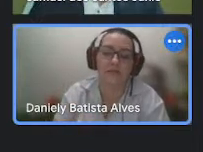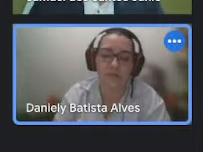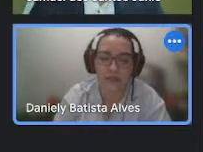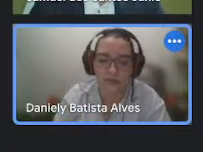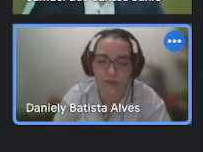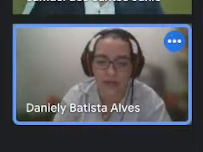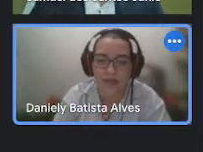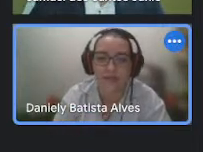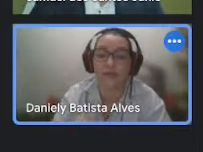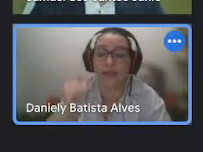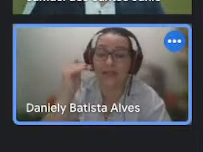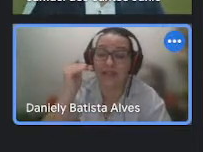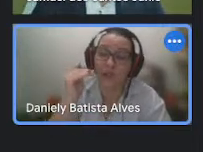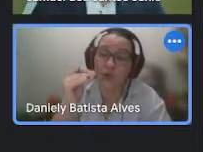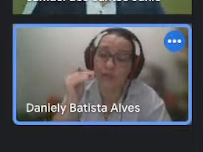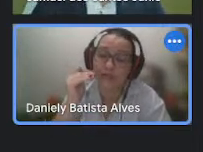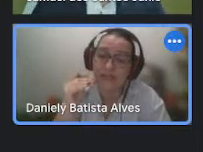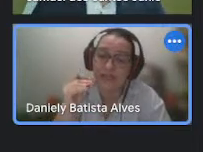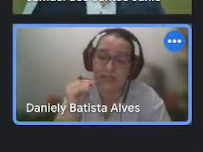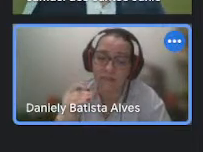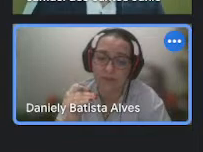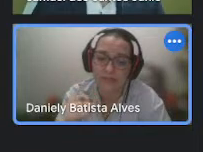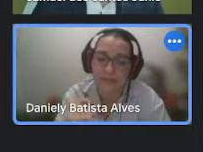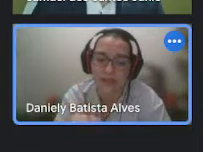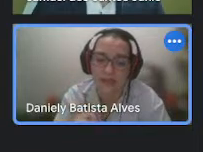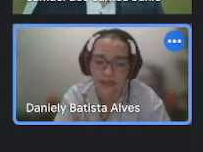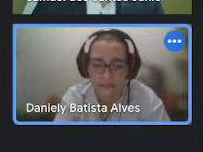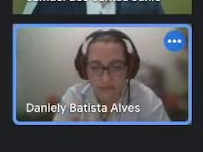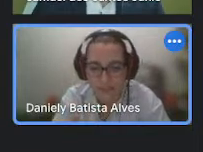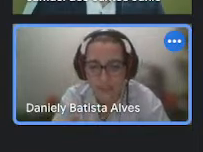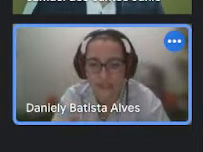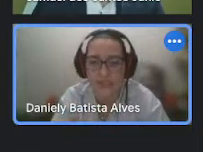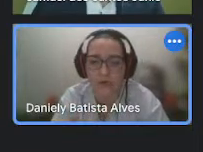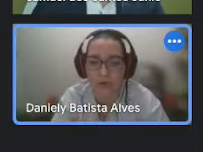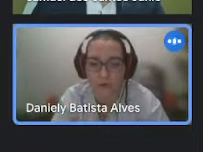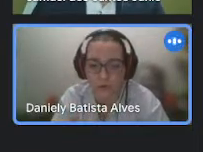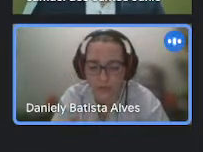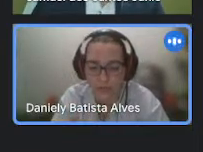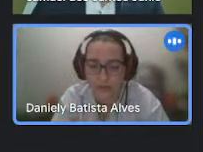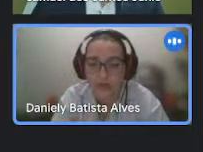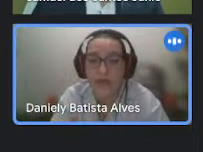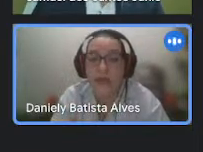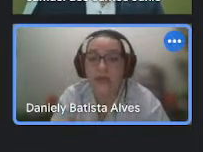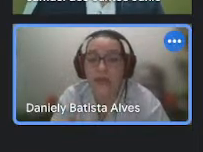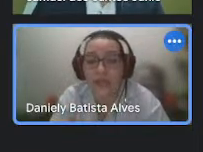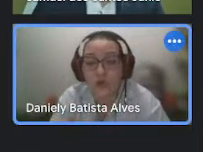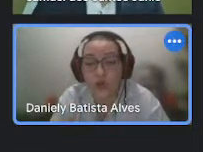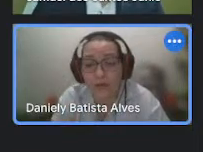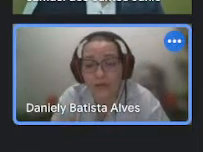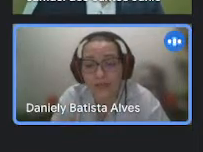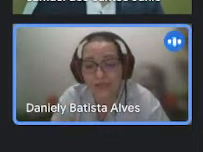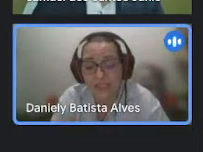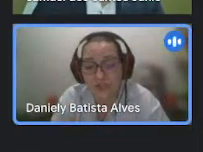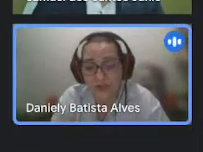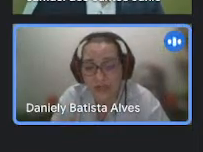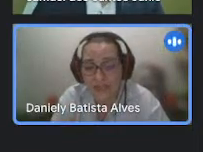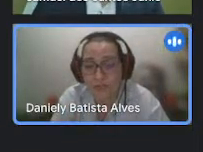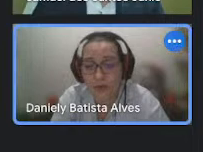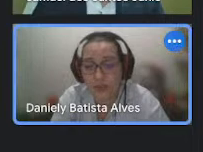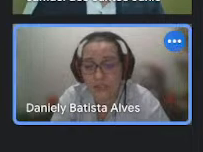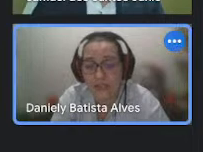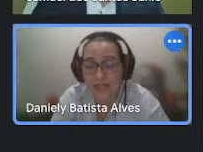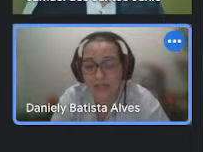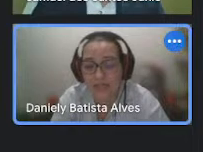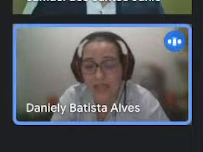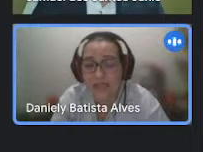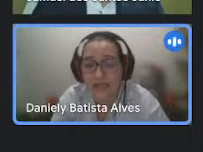dados em tal data. Então, tem que ter todas as etapas detalhadamente nesse seu cronograma e nenhuma das atividades pode